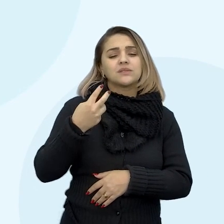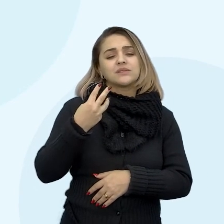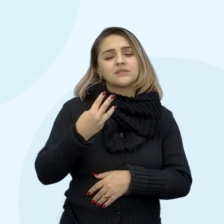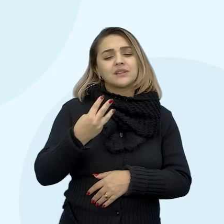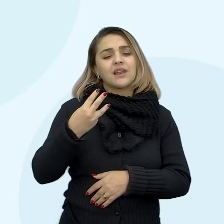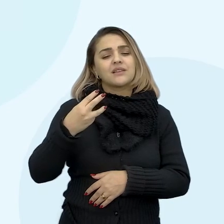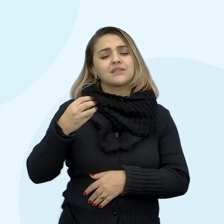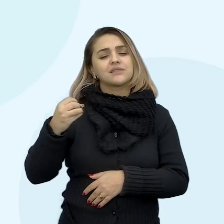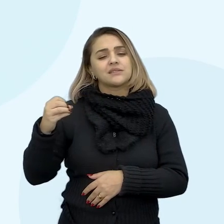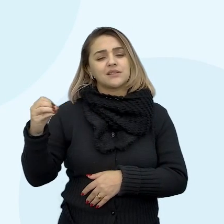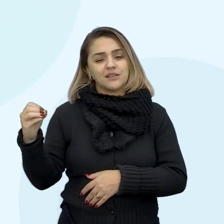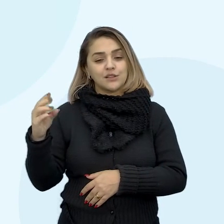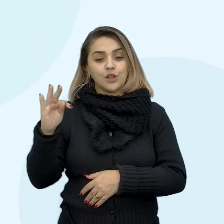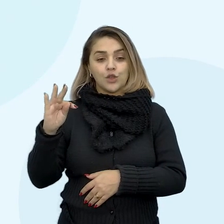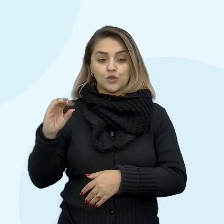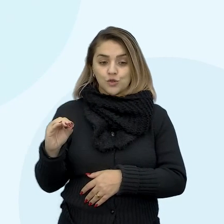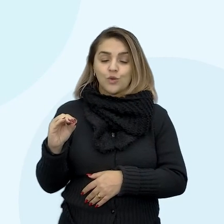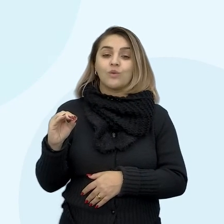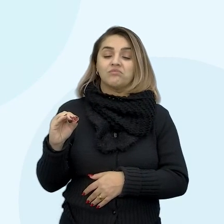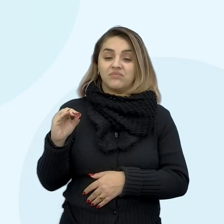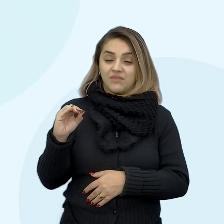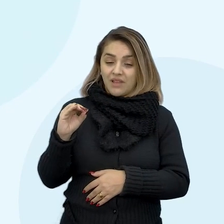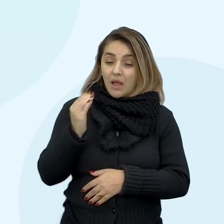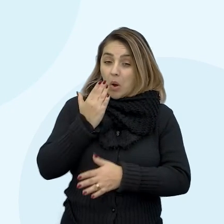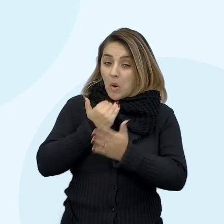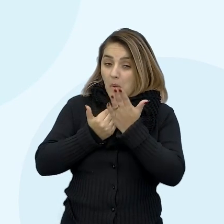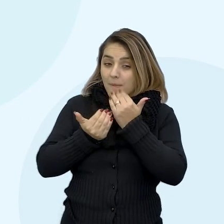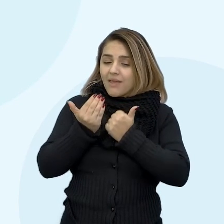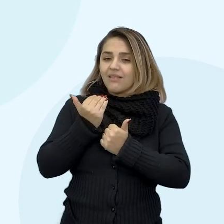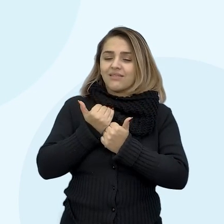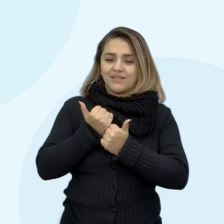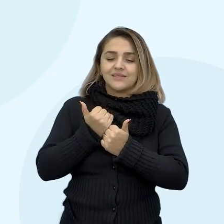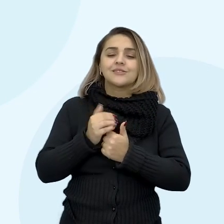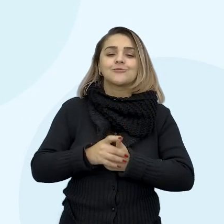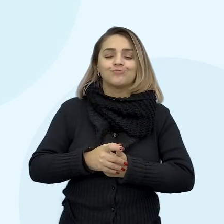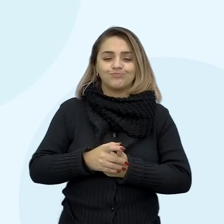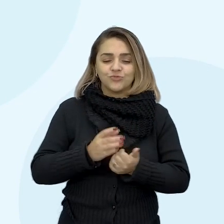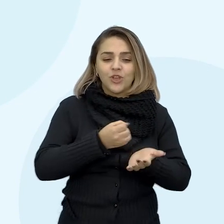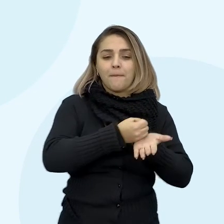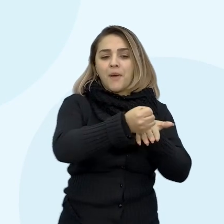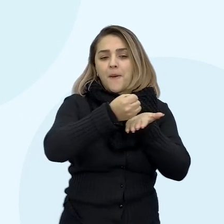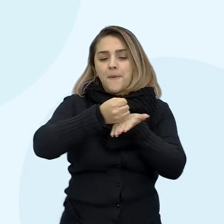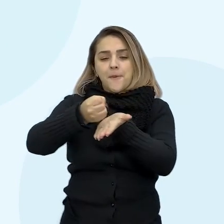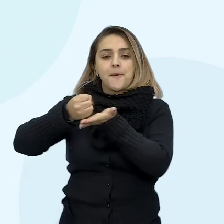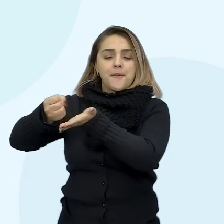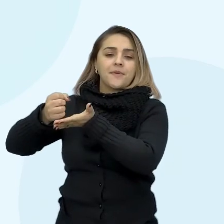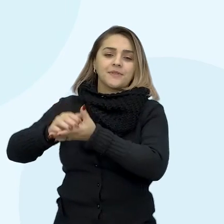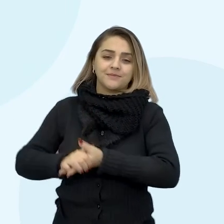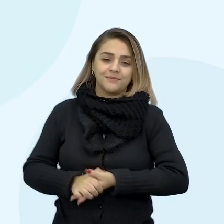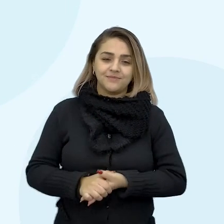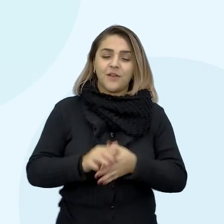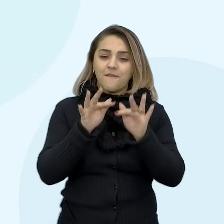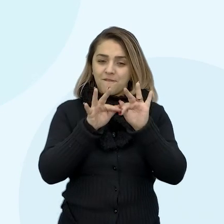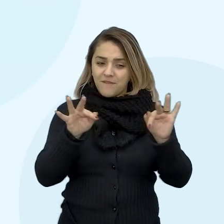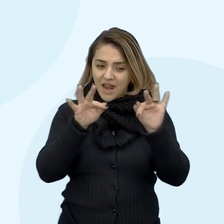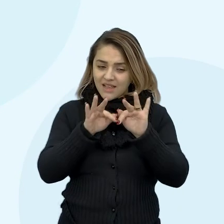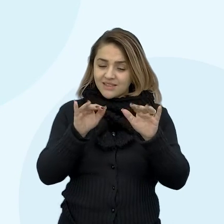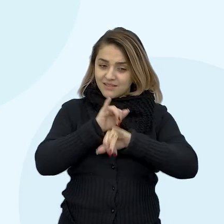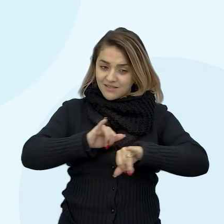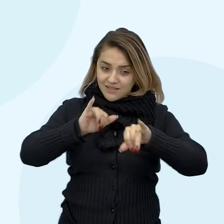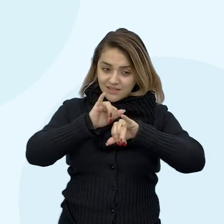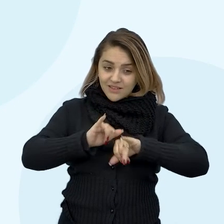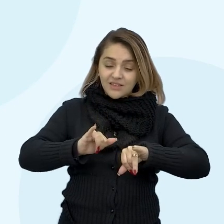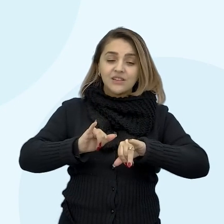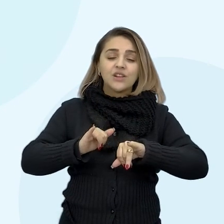16.300 toneladas de alimentos que são repassados. O slogan você está lendo aí com a gente. Jogar bons alimentos